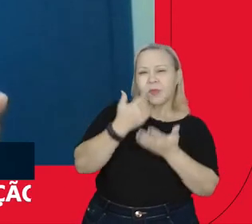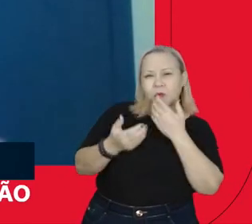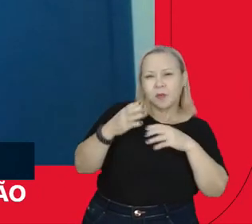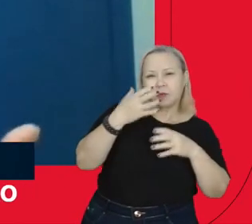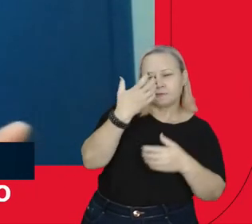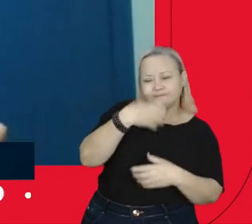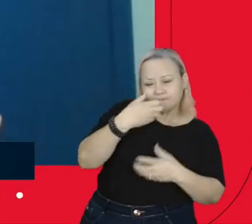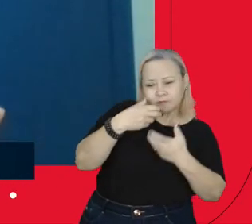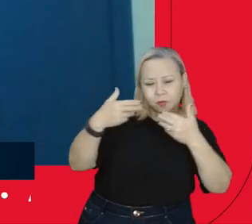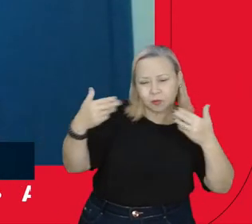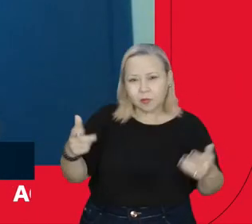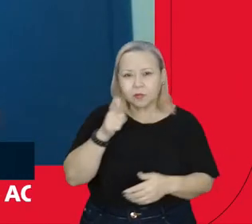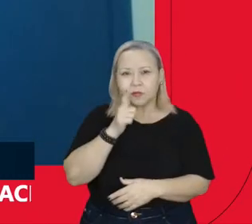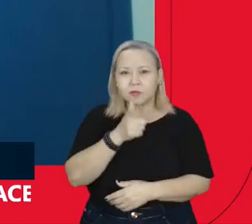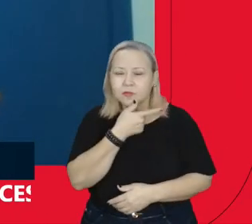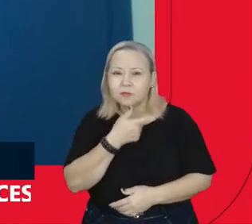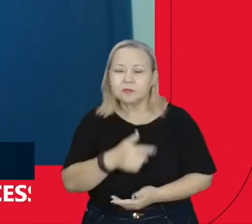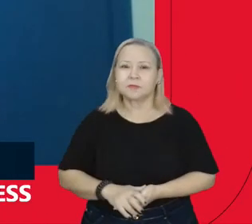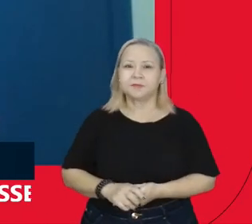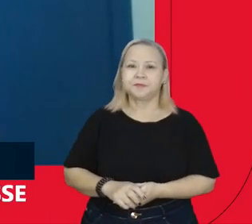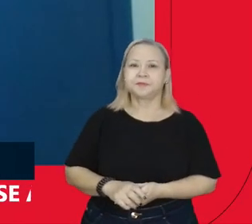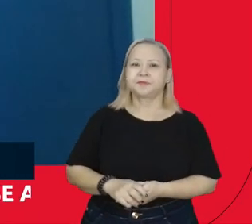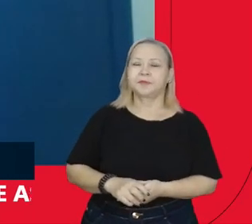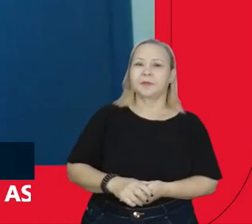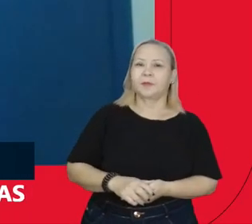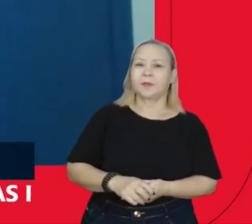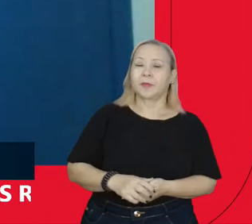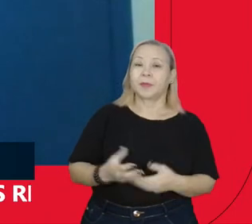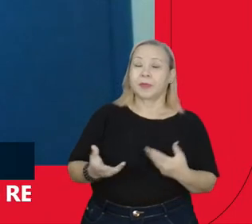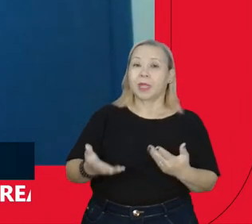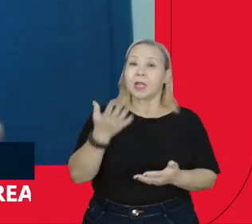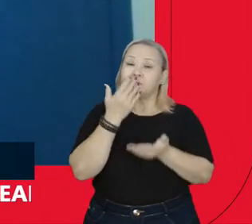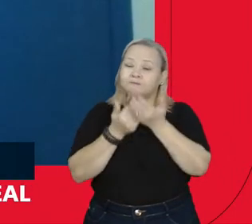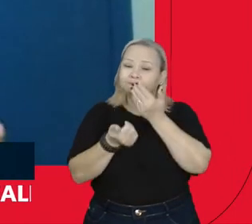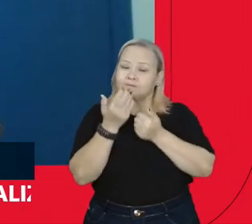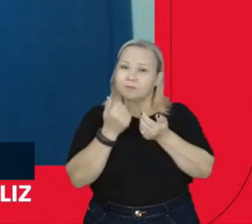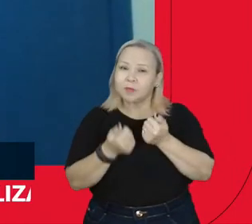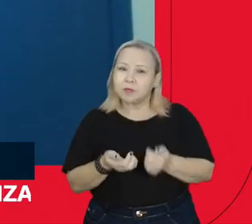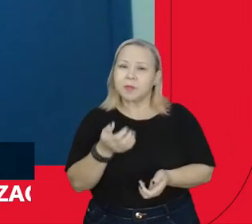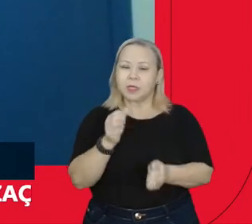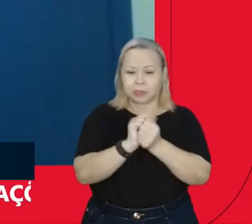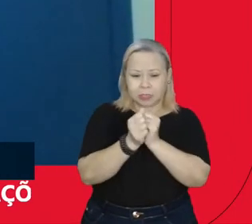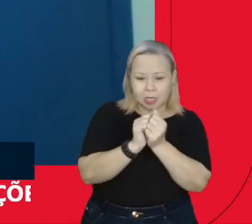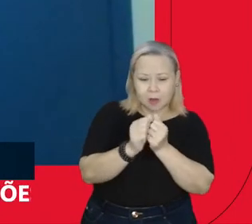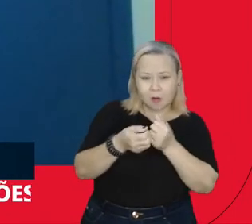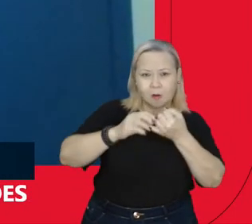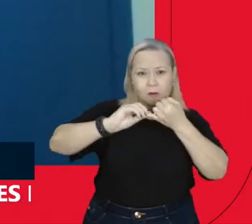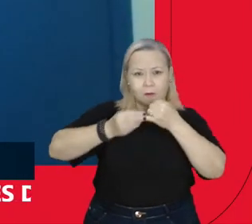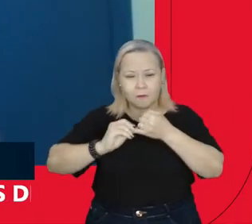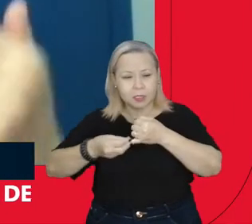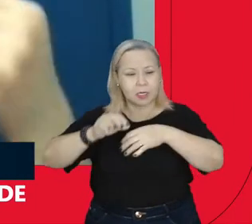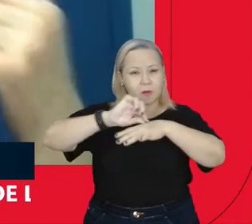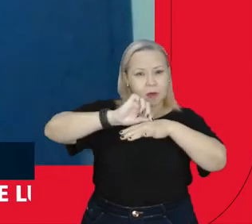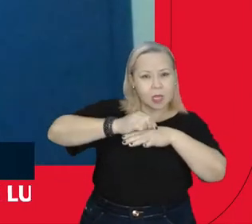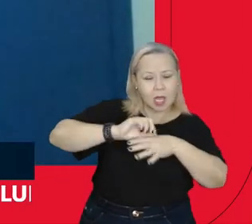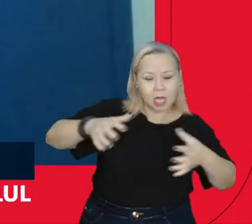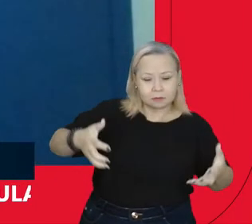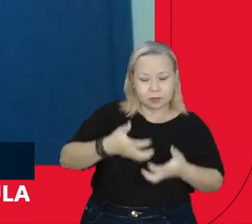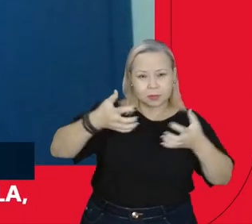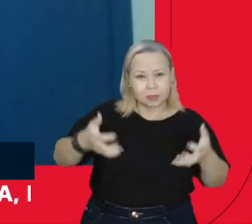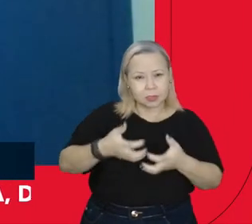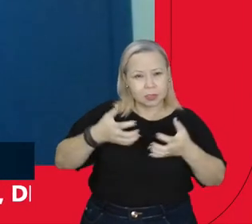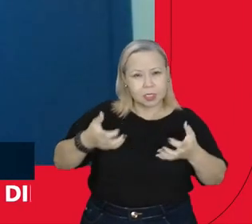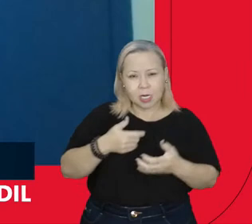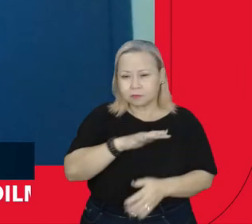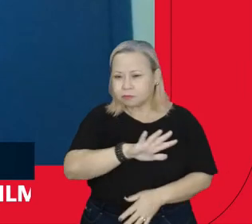lanche, tomando, né, um lanche, e comendo arroz, feijão, carne, salada,